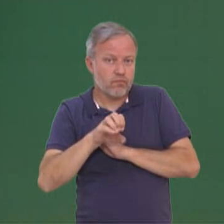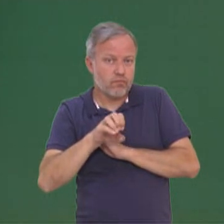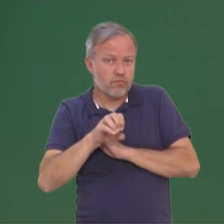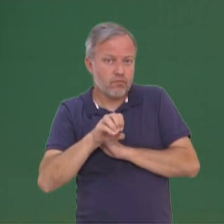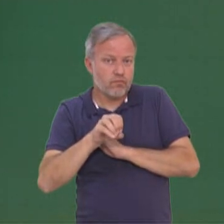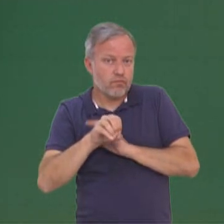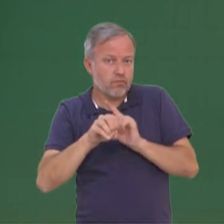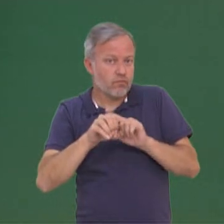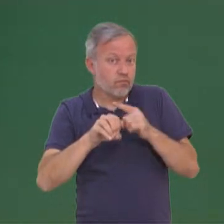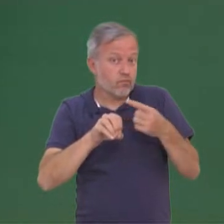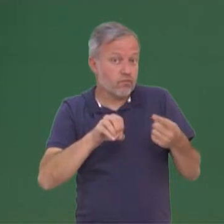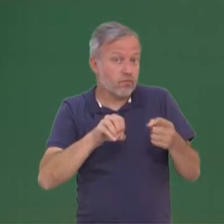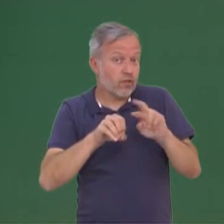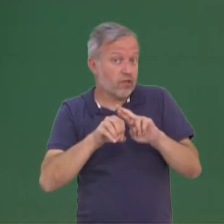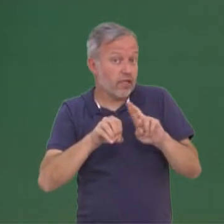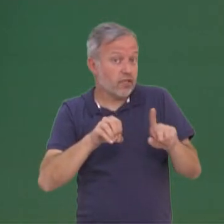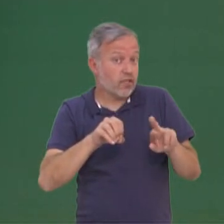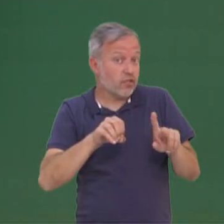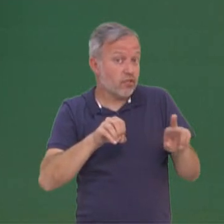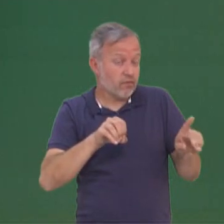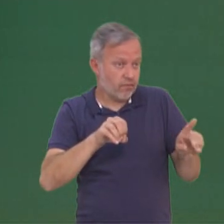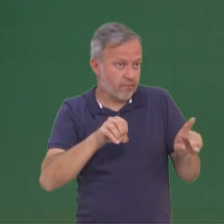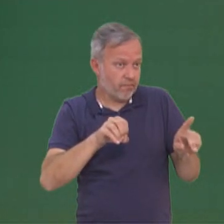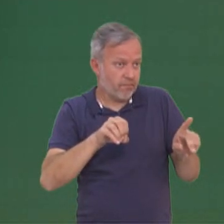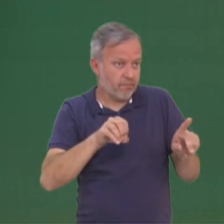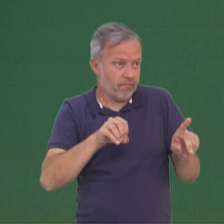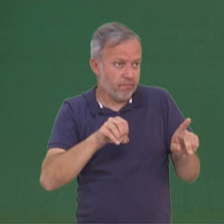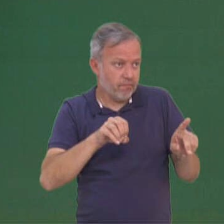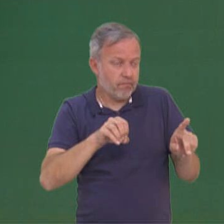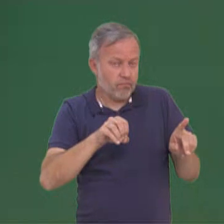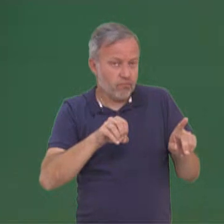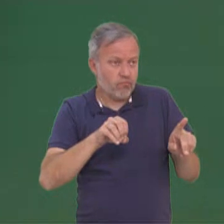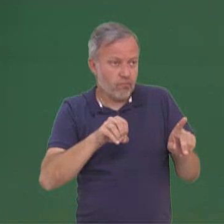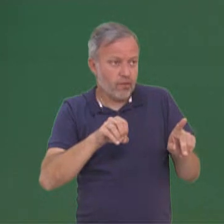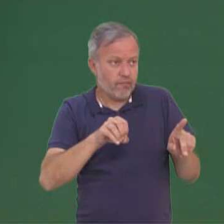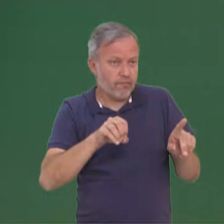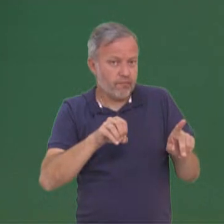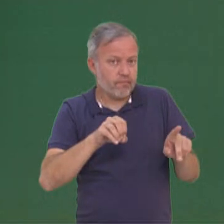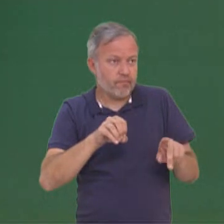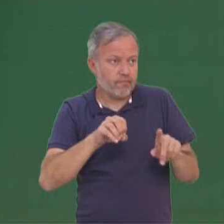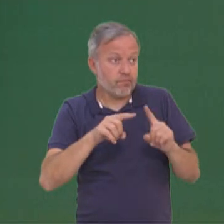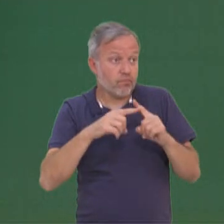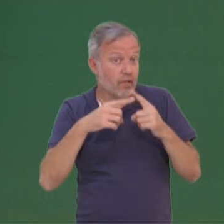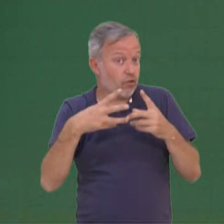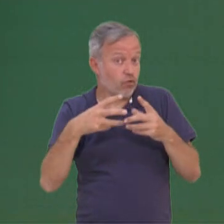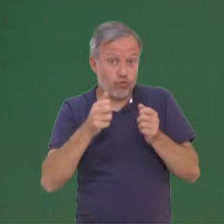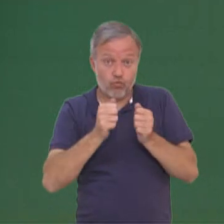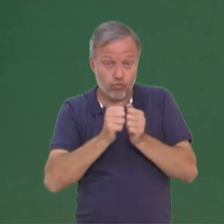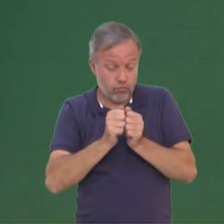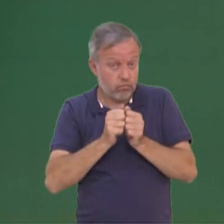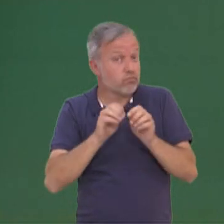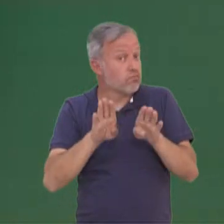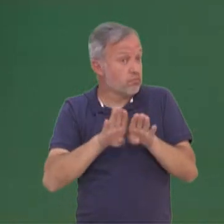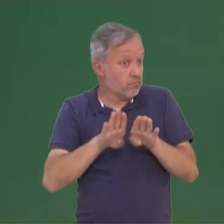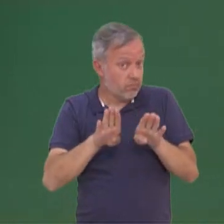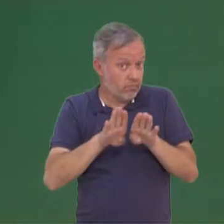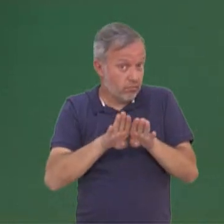plantas é celulose. Tem várias outras opções que você pode colocar, todas elas servem, tá bom? Todas juntas também